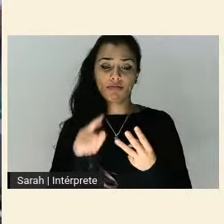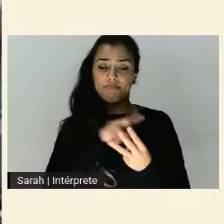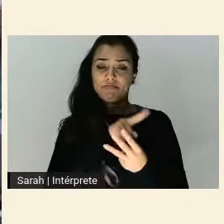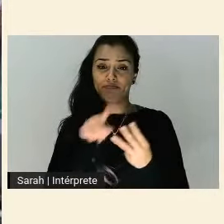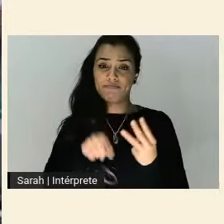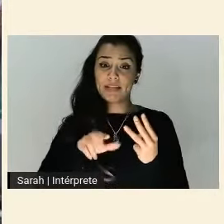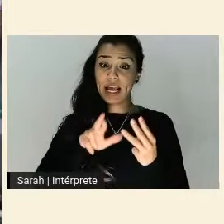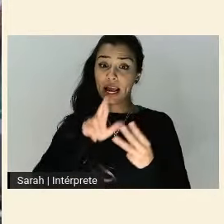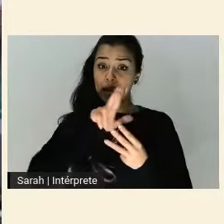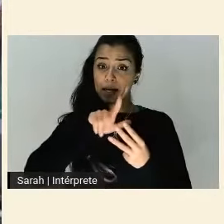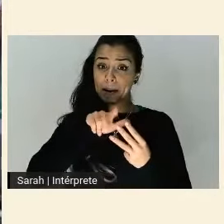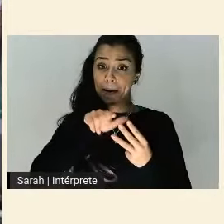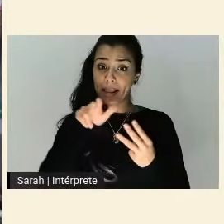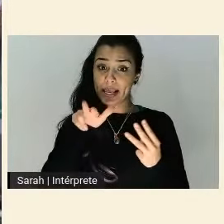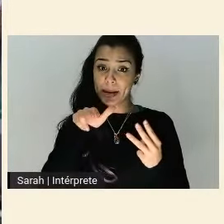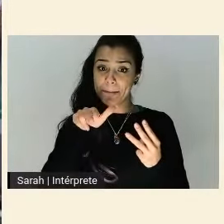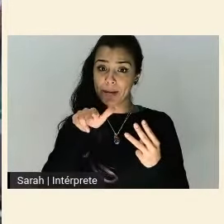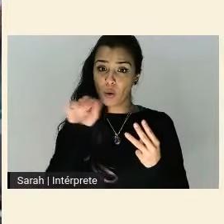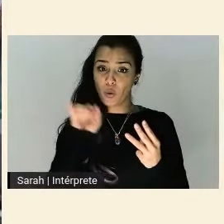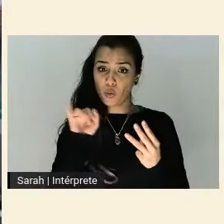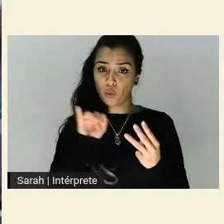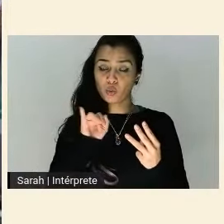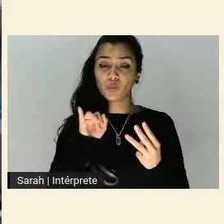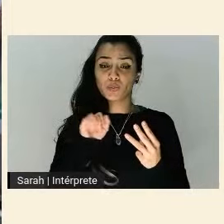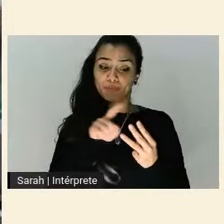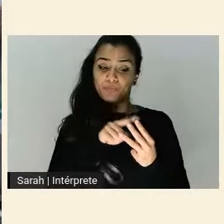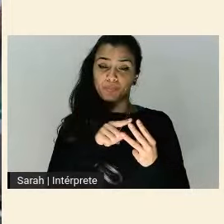irmãos, né, são pioneiros